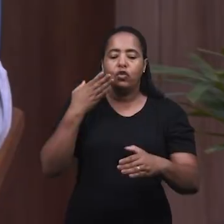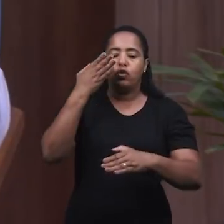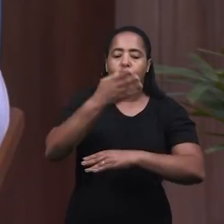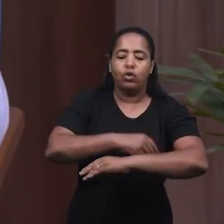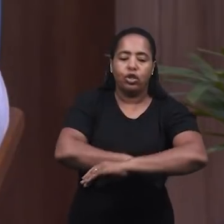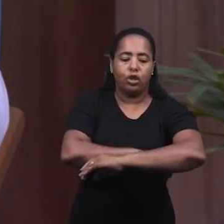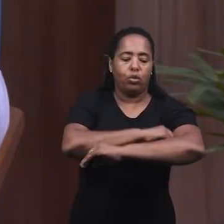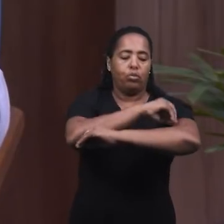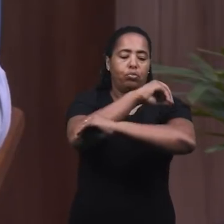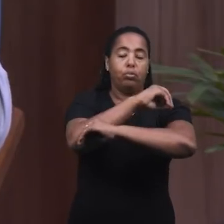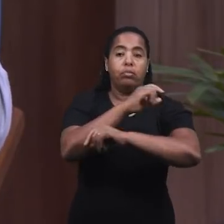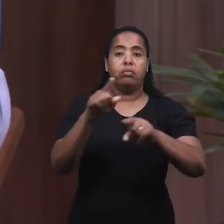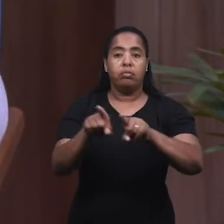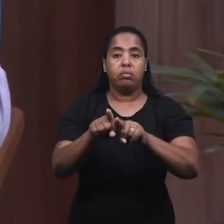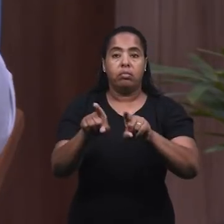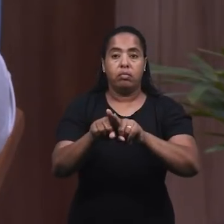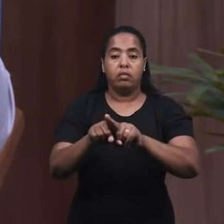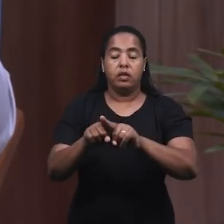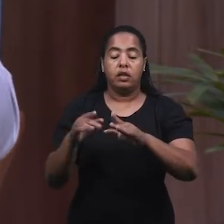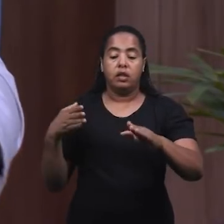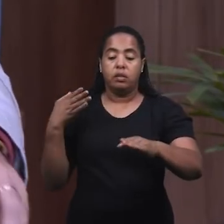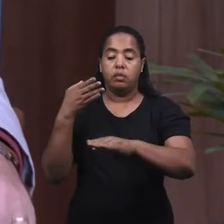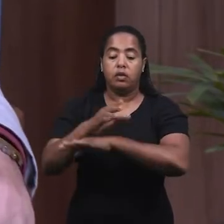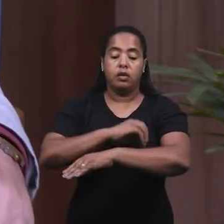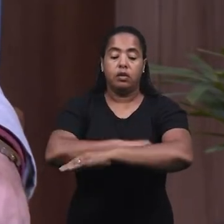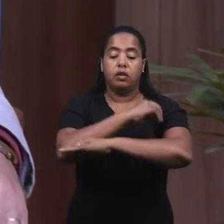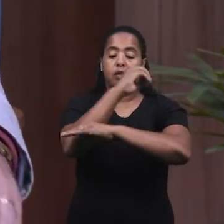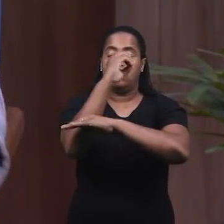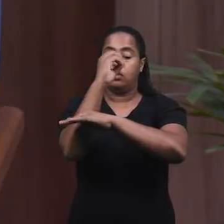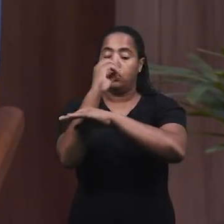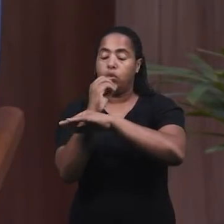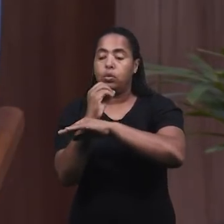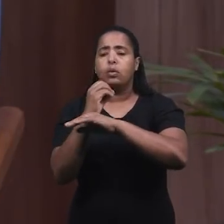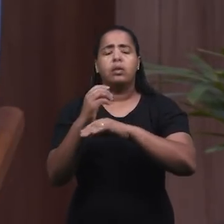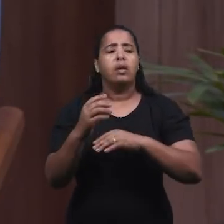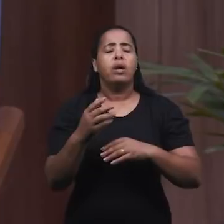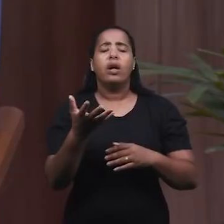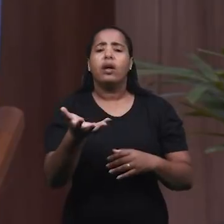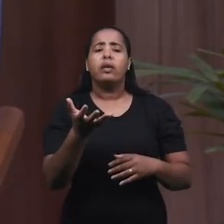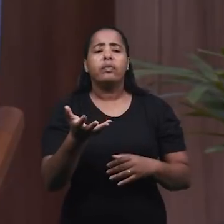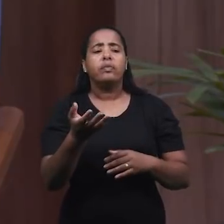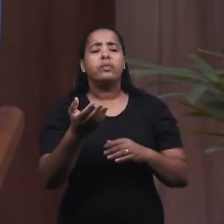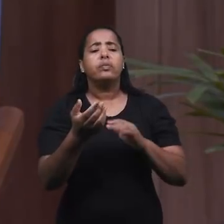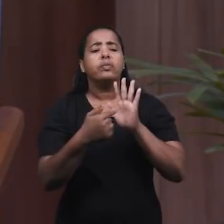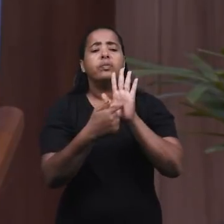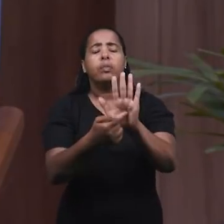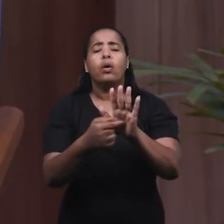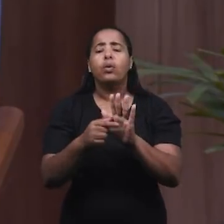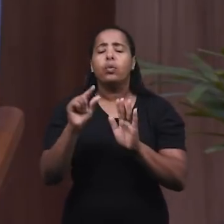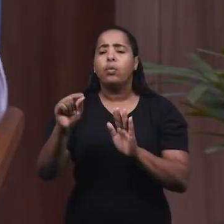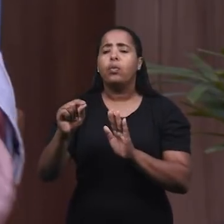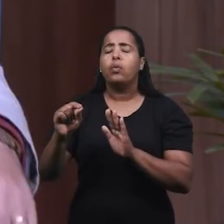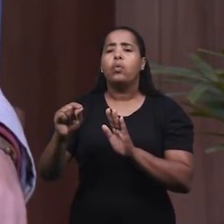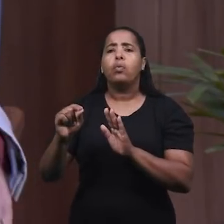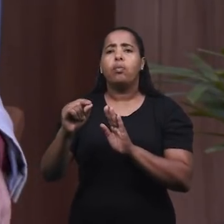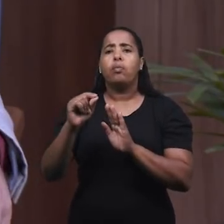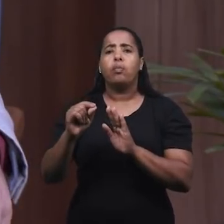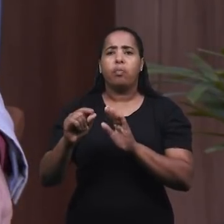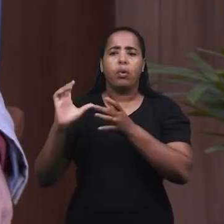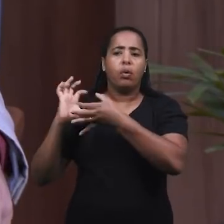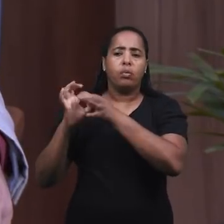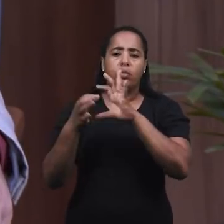os que chegaram por último. Eu queria que vocês falassem um pouquinho sobre isso, sobre o cenário, sobre o contexto e também sobre a aplicação